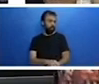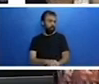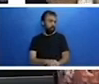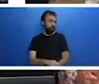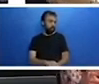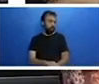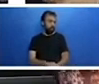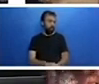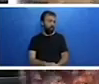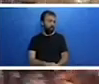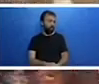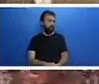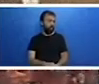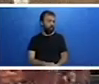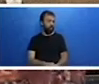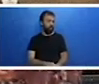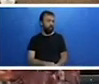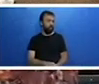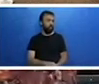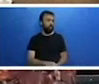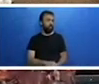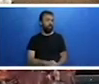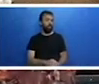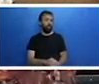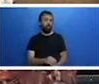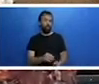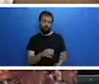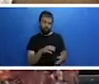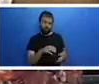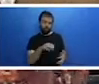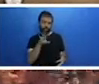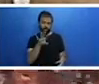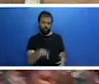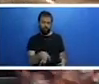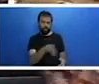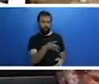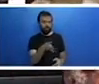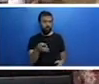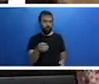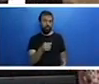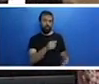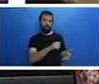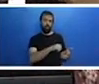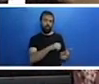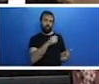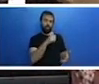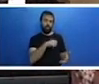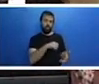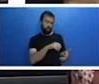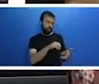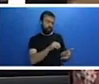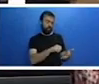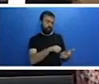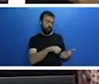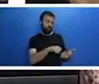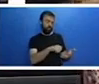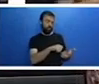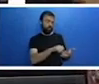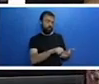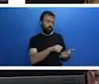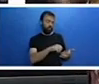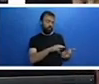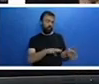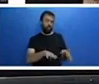vir na minha planilha, vou escrever A3 para A4, vou bater no relógio, abrindo a